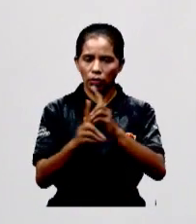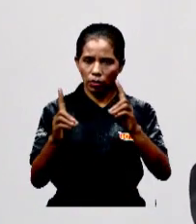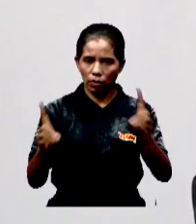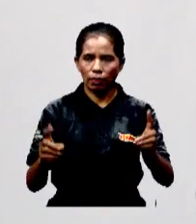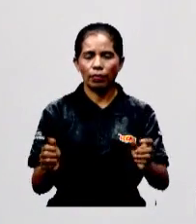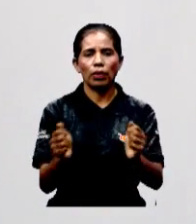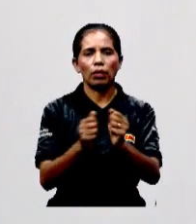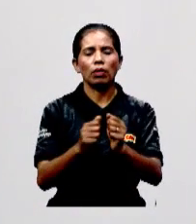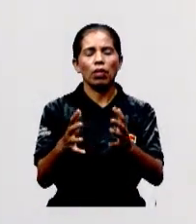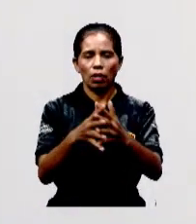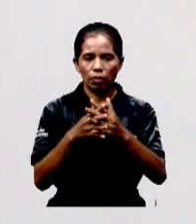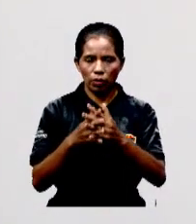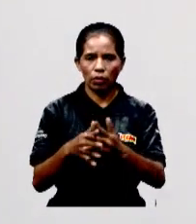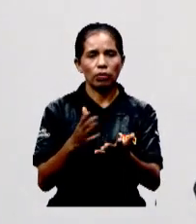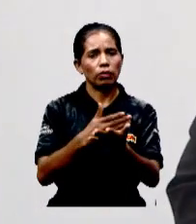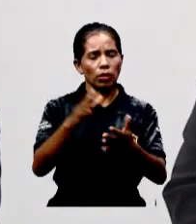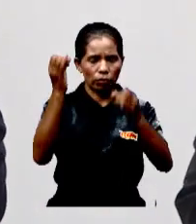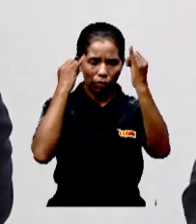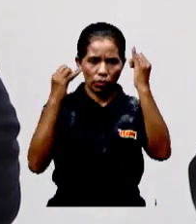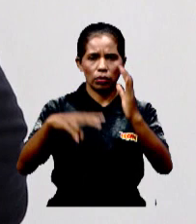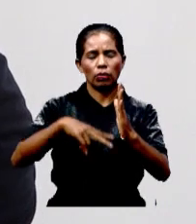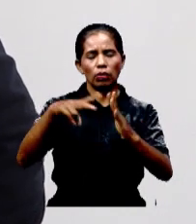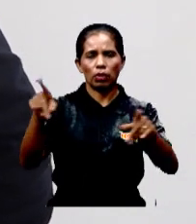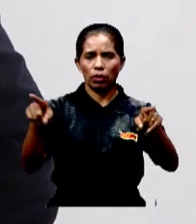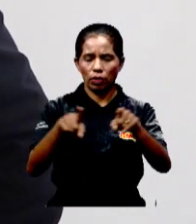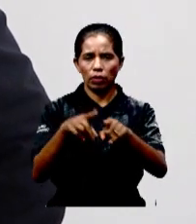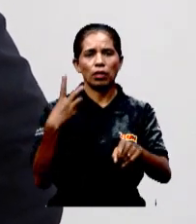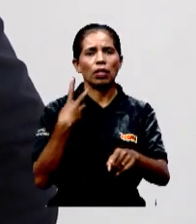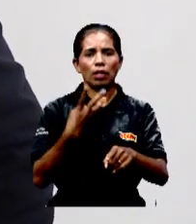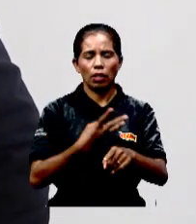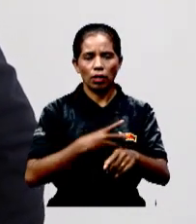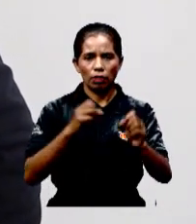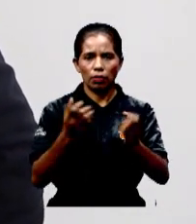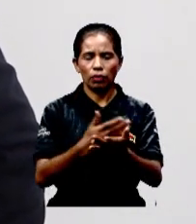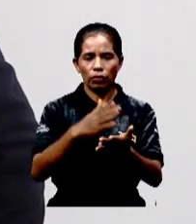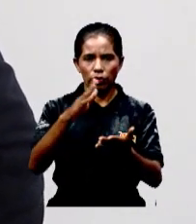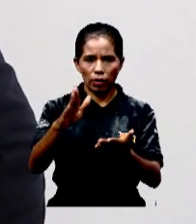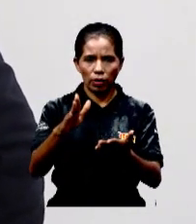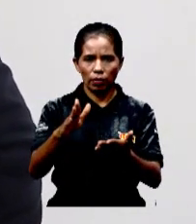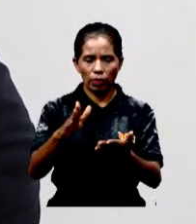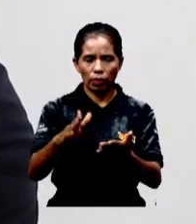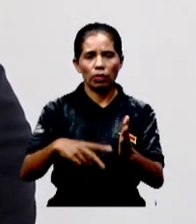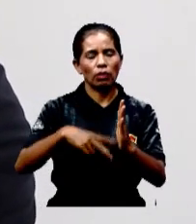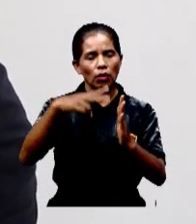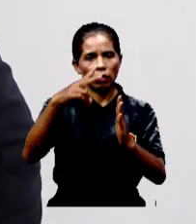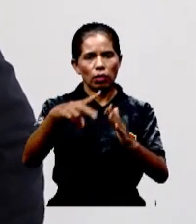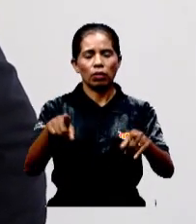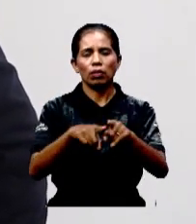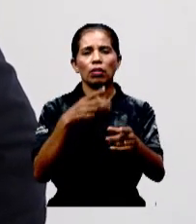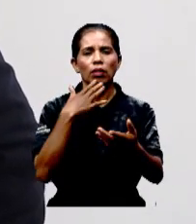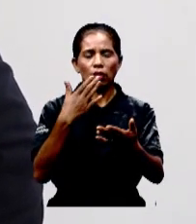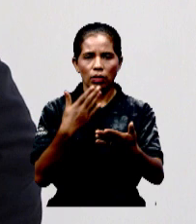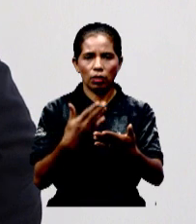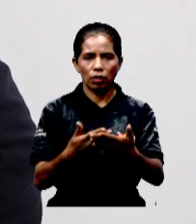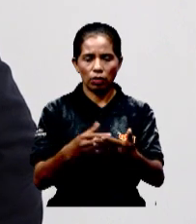os Estados Unidos compartilham valores na Mianessa. Então, ânimos a fazer valores, nos ideias na Mianessa,